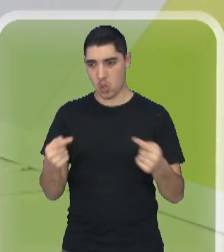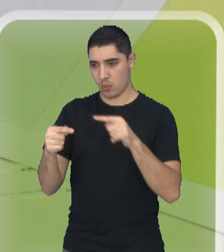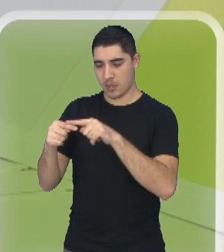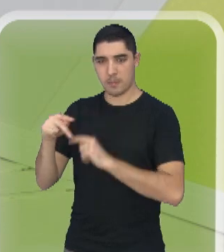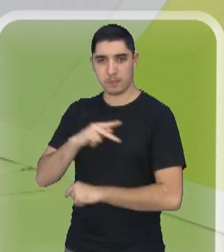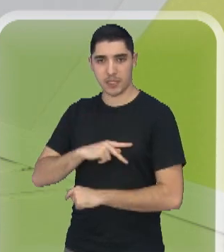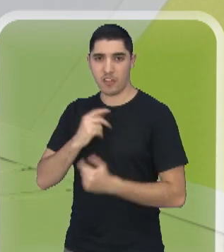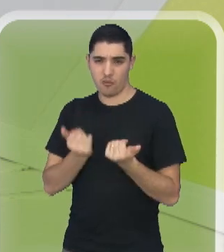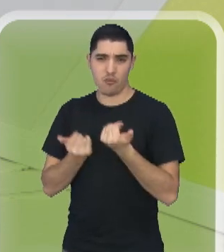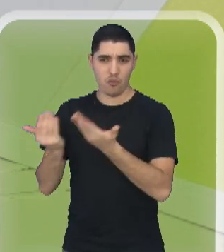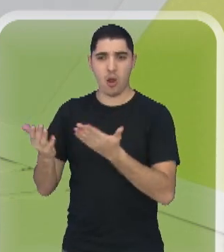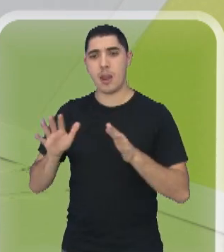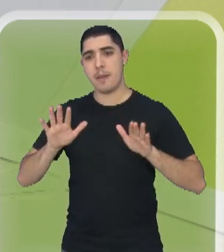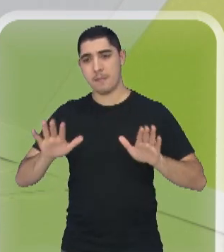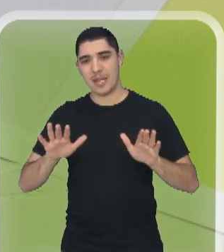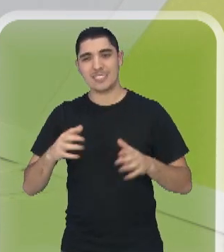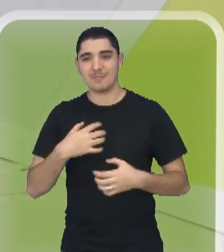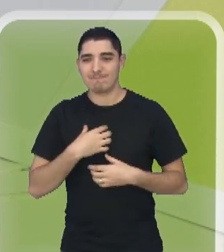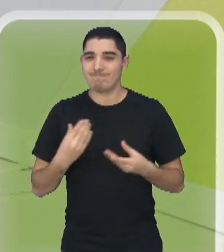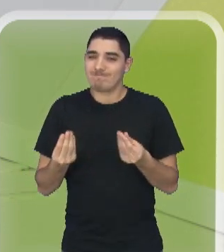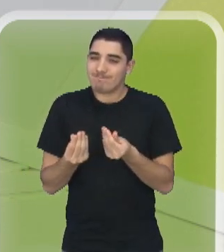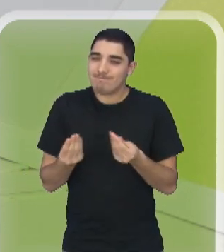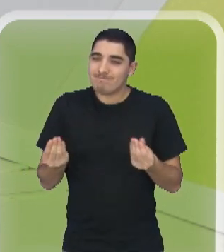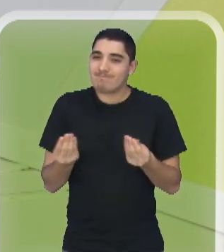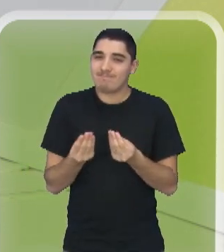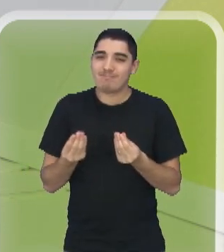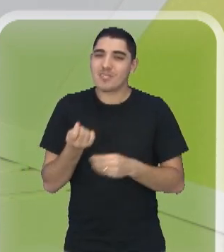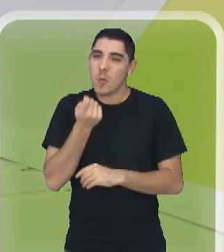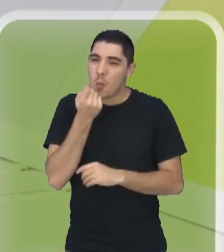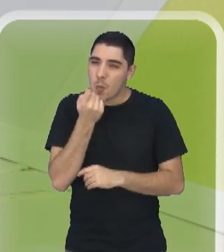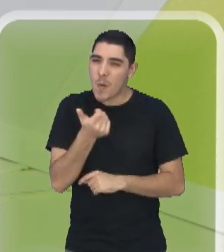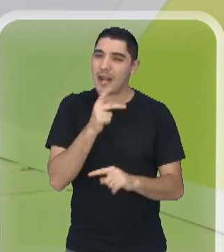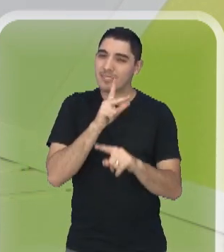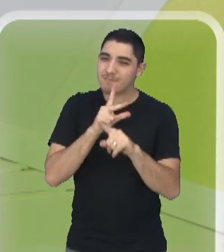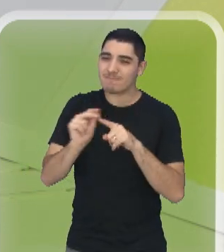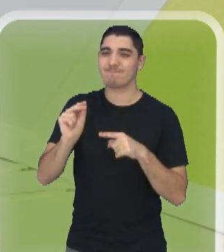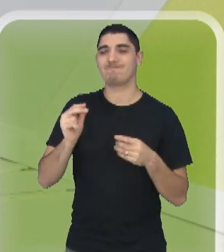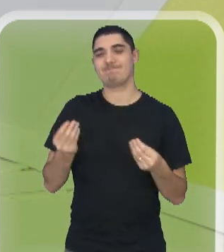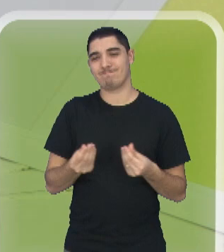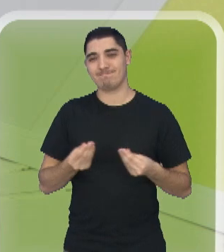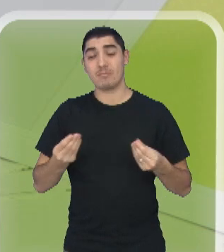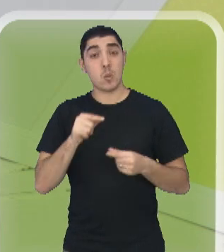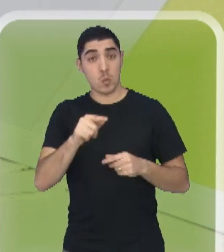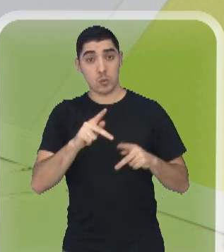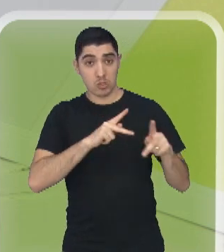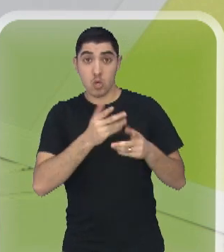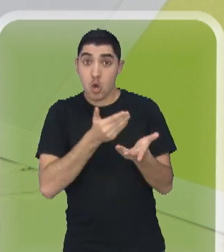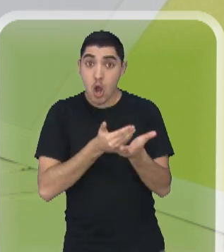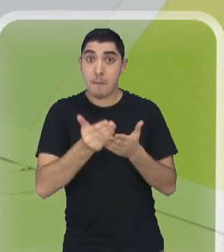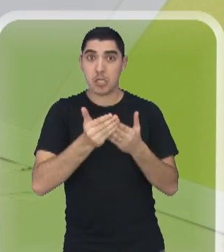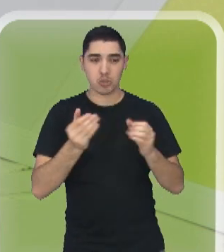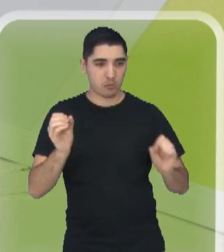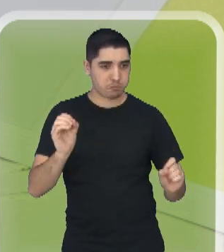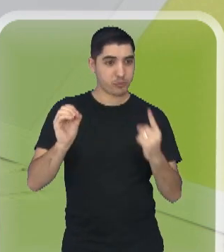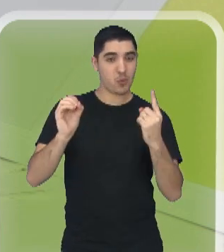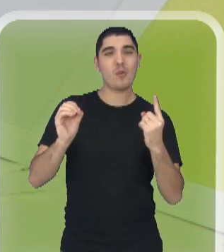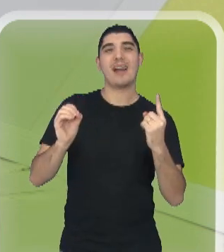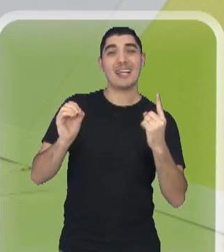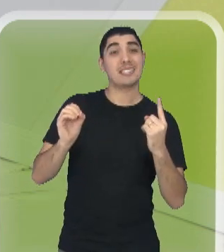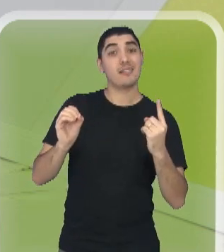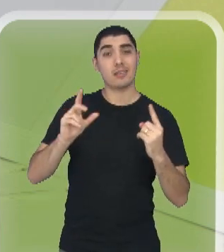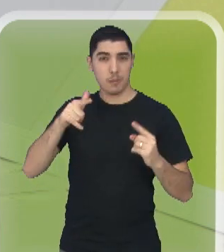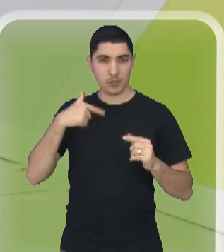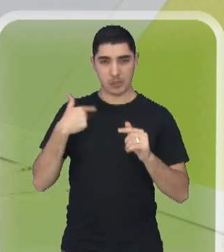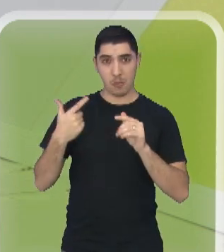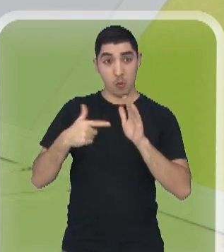lá, né? Mas agora fica aquele gostinho, né, Brunão? De que poderia ter saído com a vitória. São José abriu o placar. A gente viu aí pelos lances que a gente tem